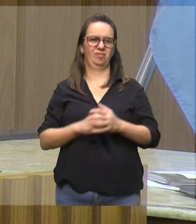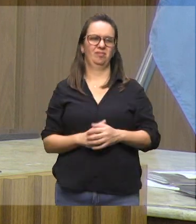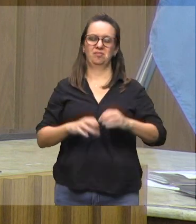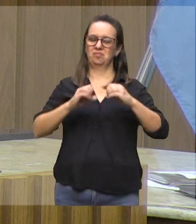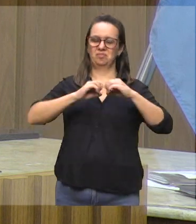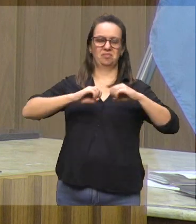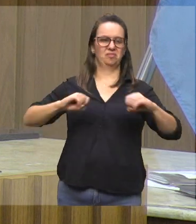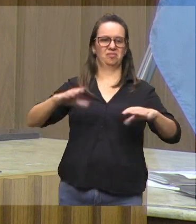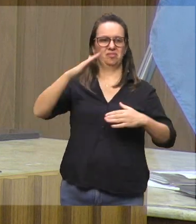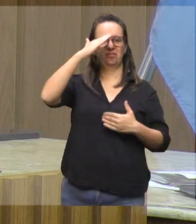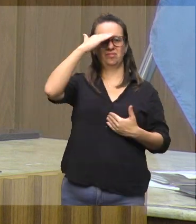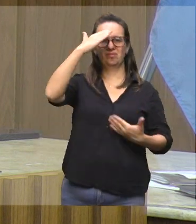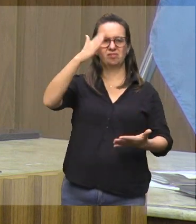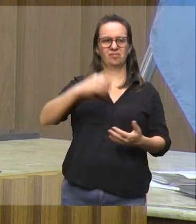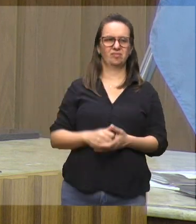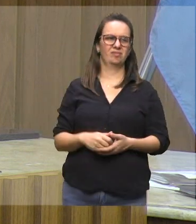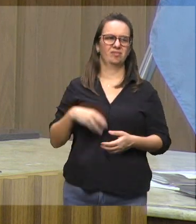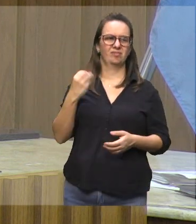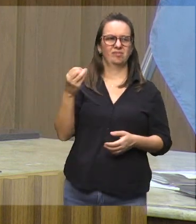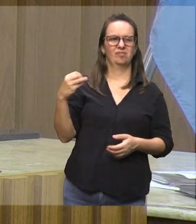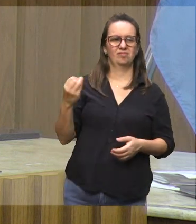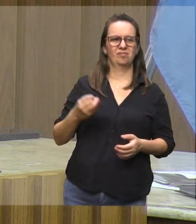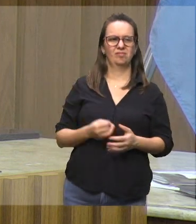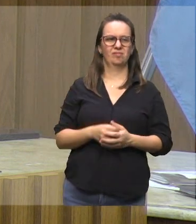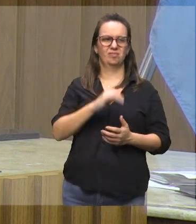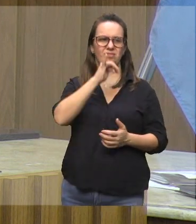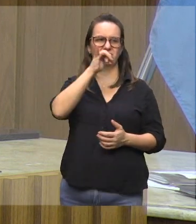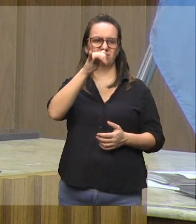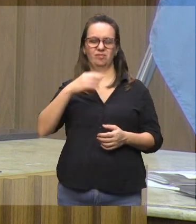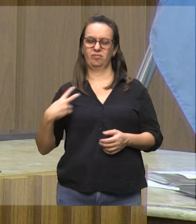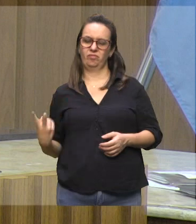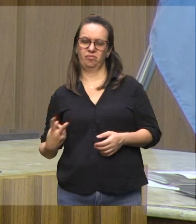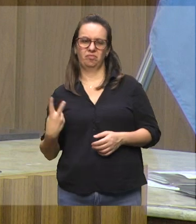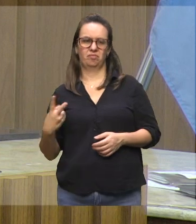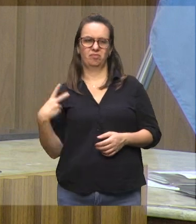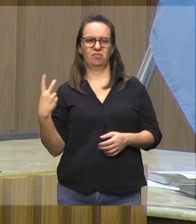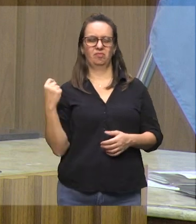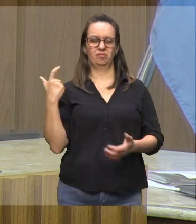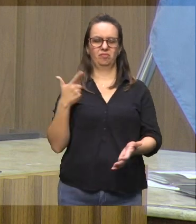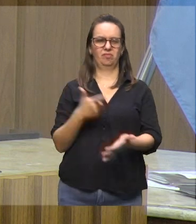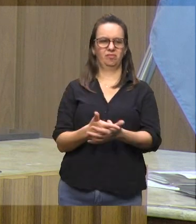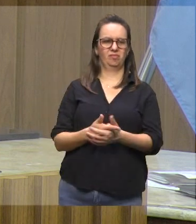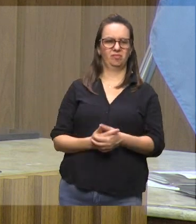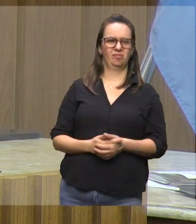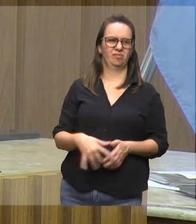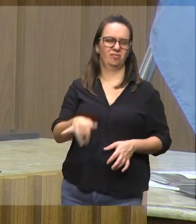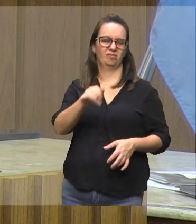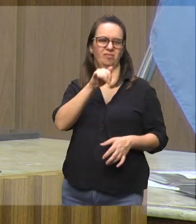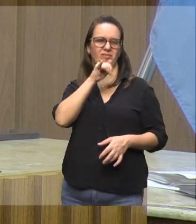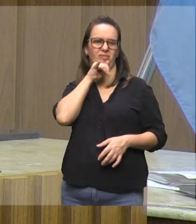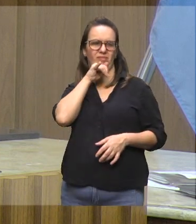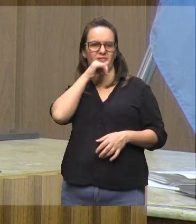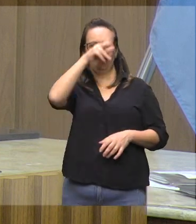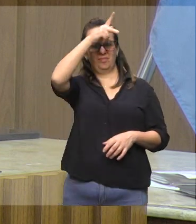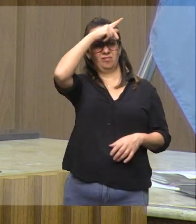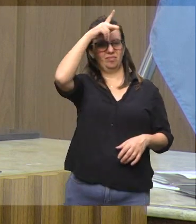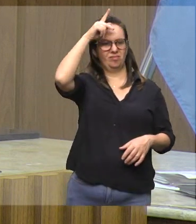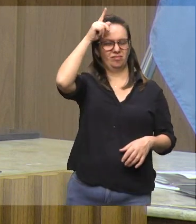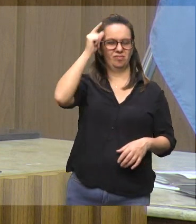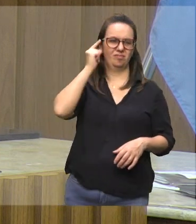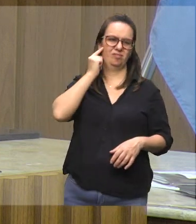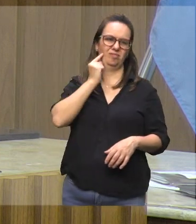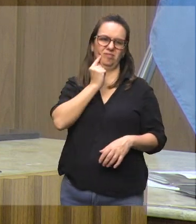gente fala em valorização do servidor público aqui, que a gente discute, tem que remunerar bem, tem que remunerar bem, mas o exemplo do prefeito municipal, e aí eu